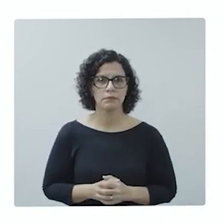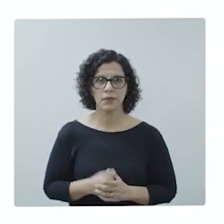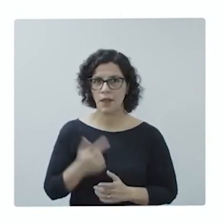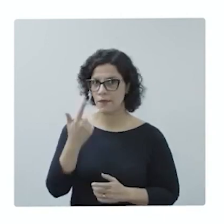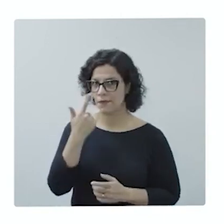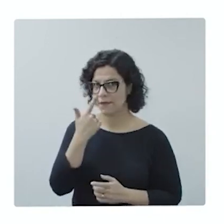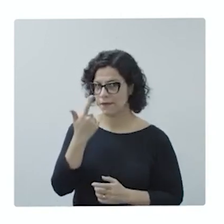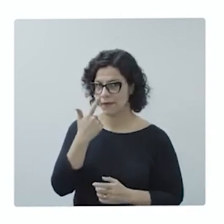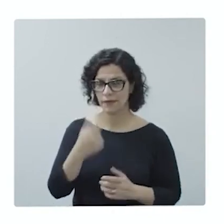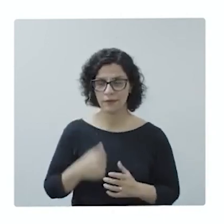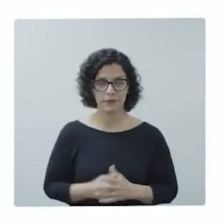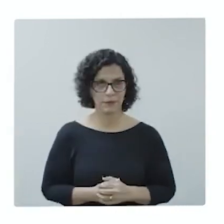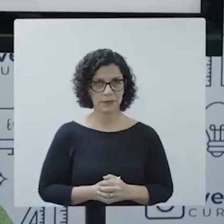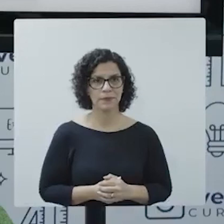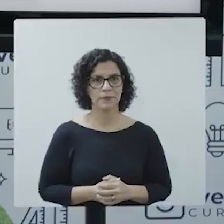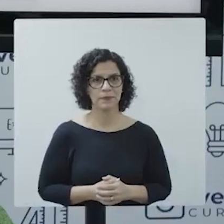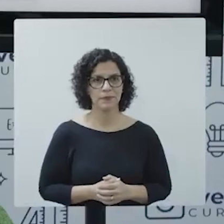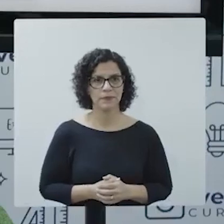Olhe lá,